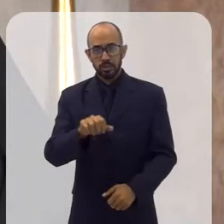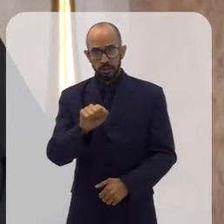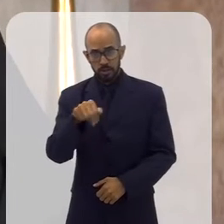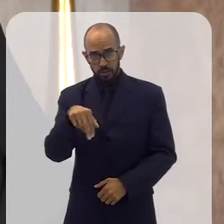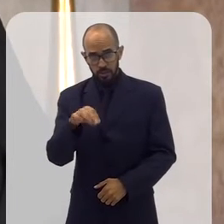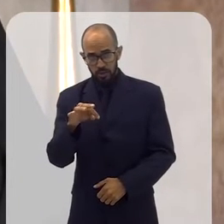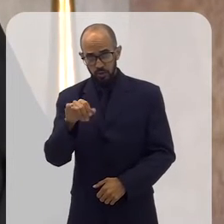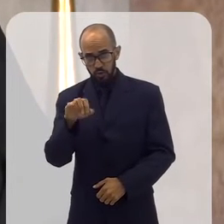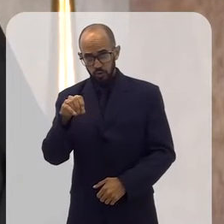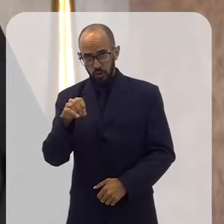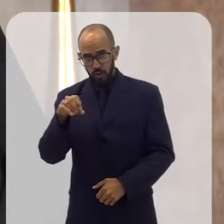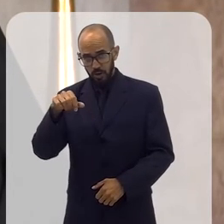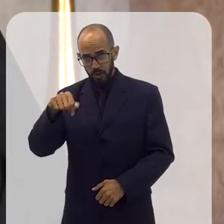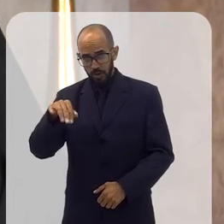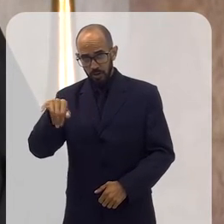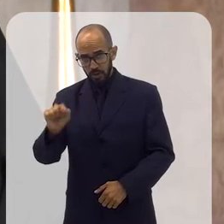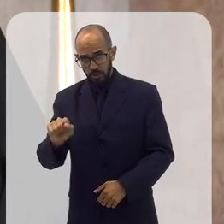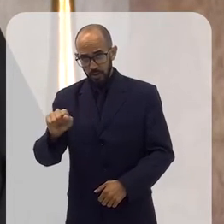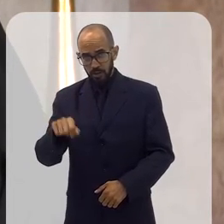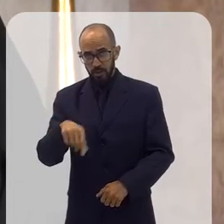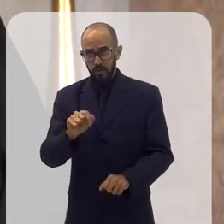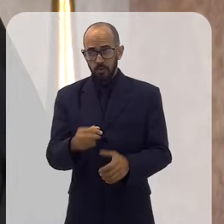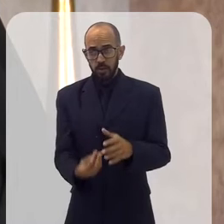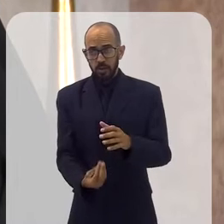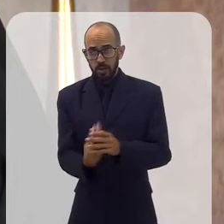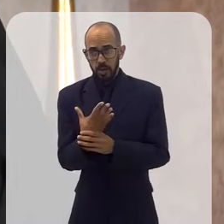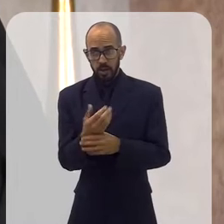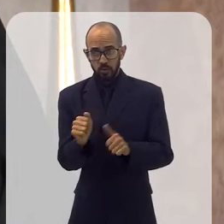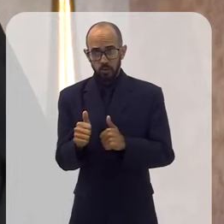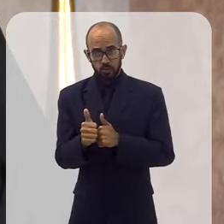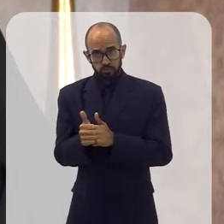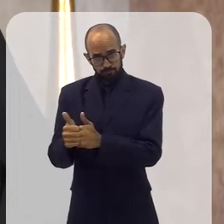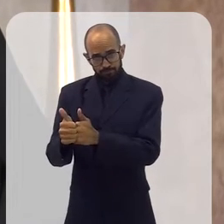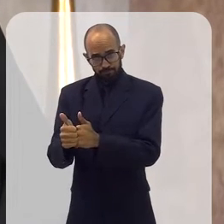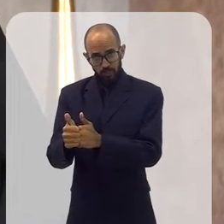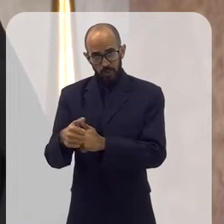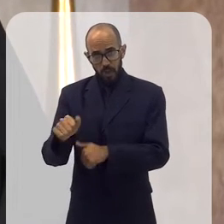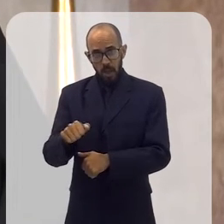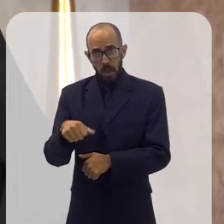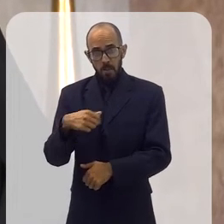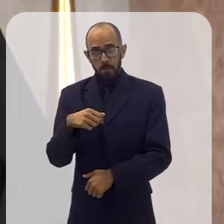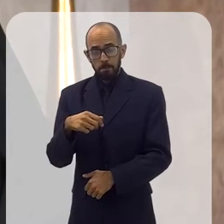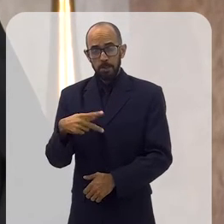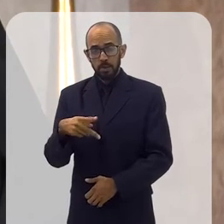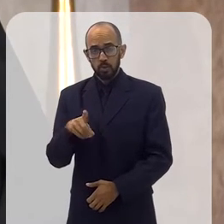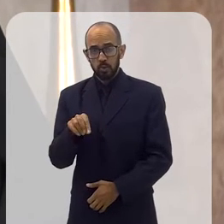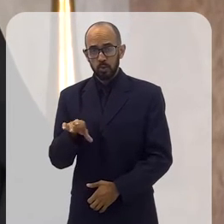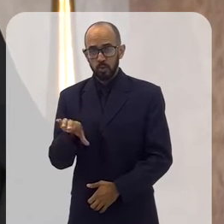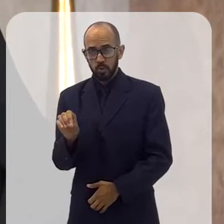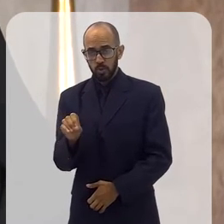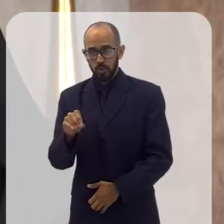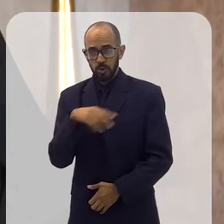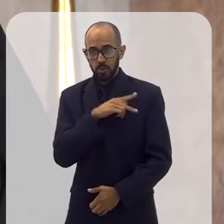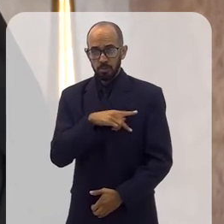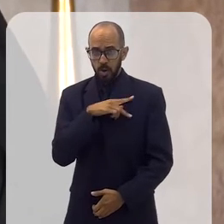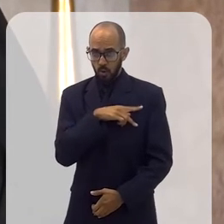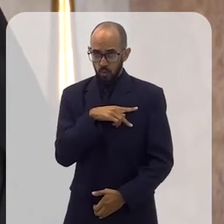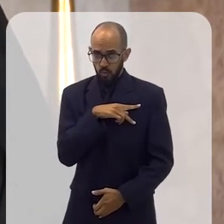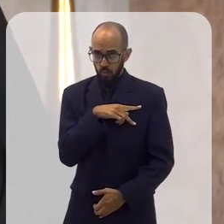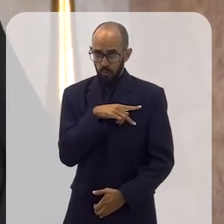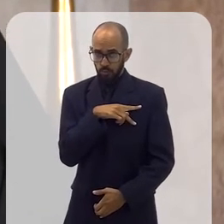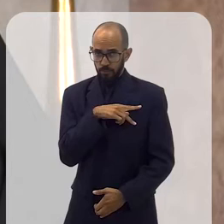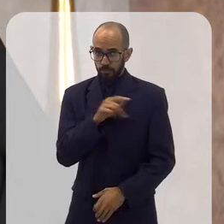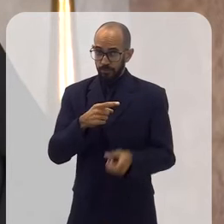Nosso Patriarcado de Antioquia foi fundado dos dois apóstolos, Pedro e Paulo,